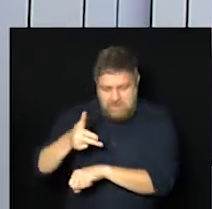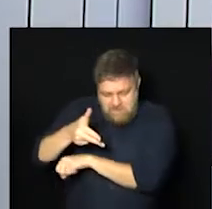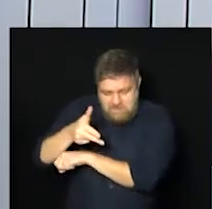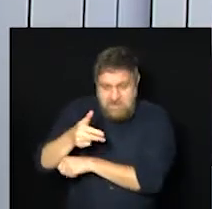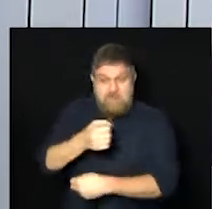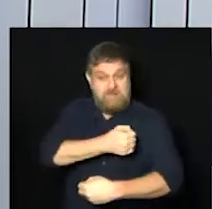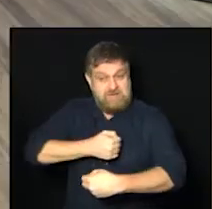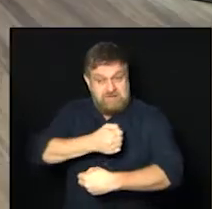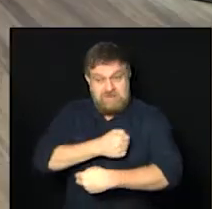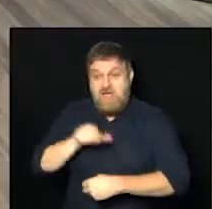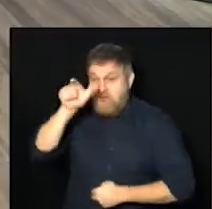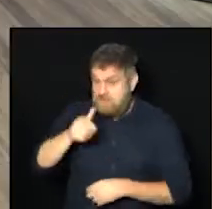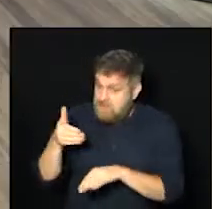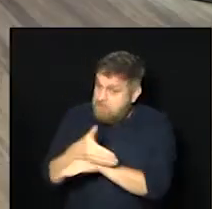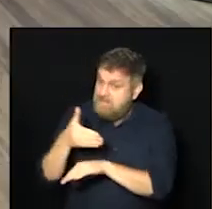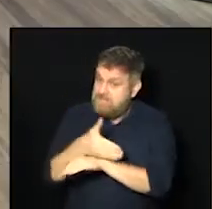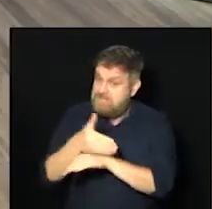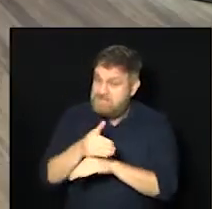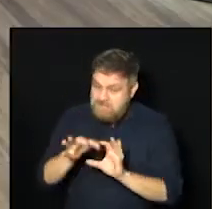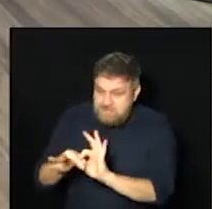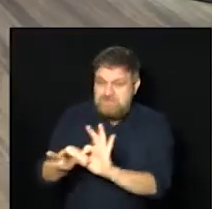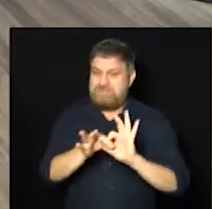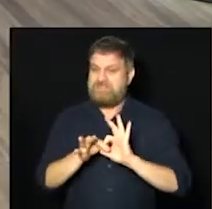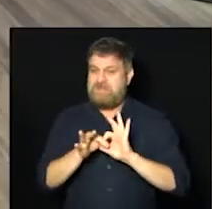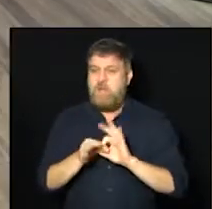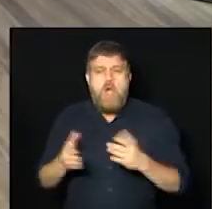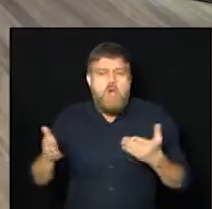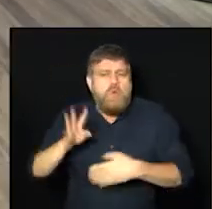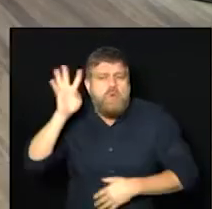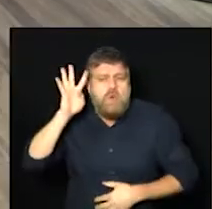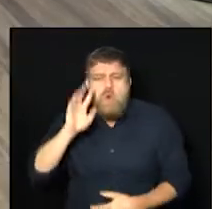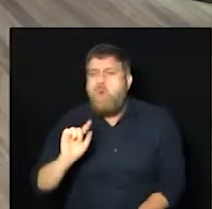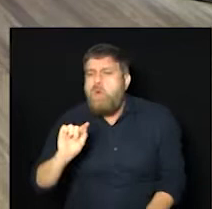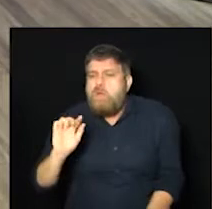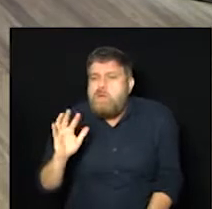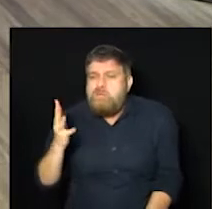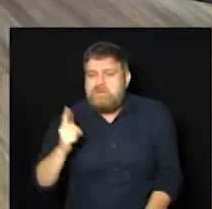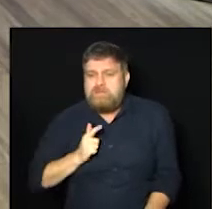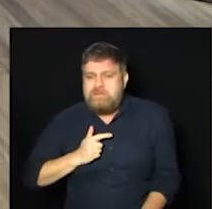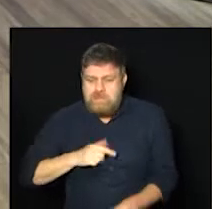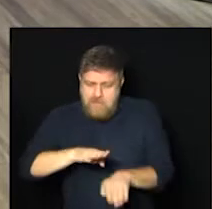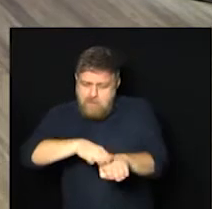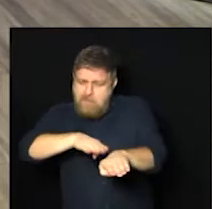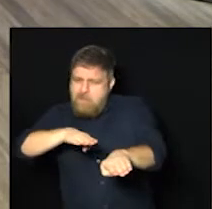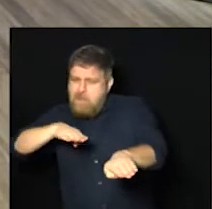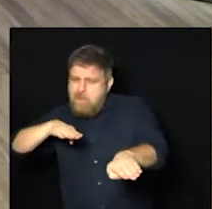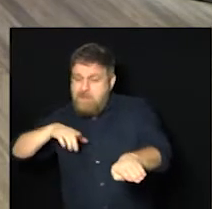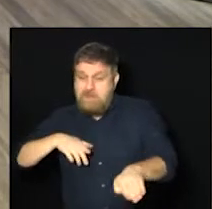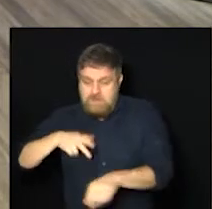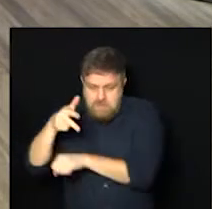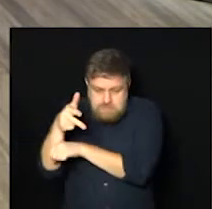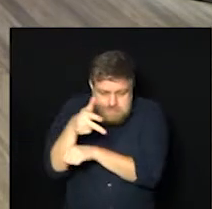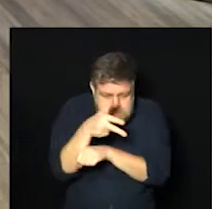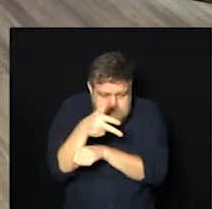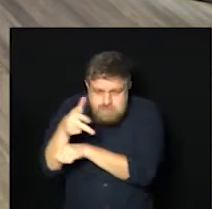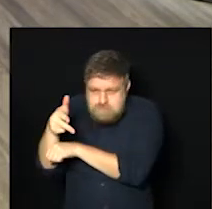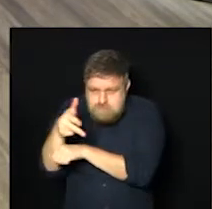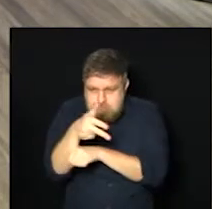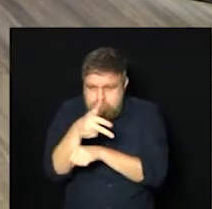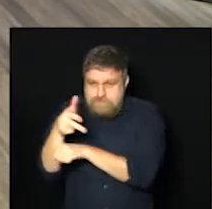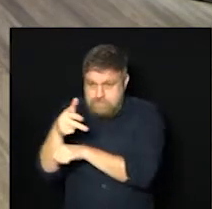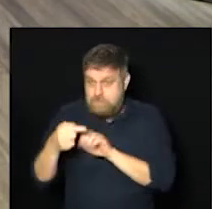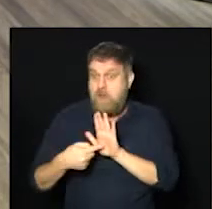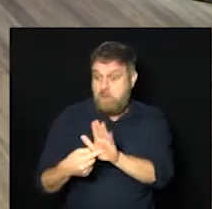parte do programa. E o que vai ter hoje, nesta quarta-feira? Trânsito de Campinas, ao vivo, em tempo real, pelas lentes